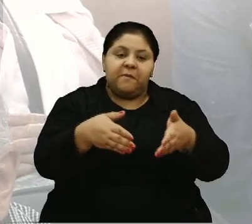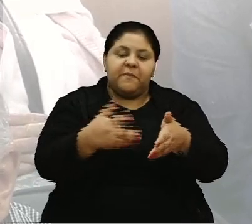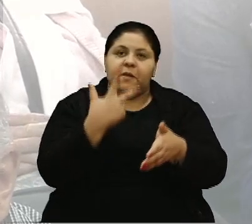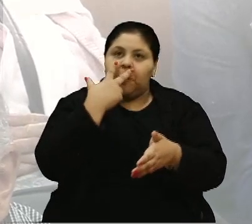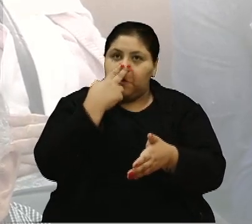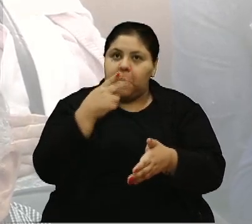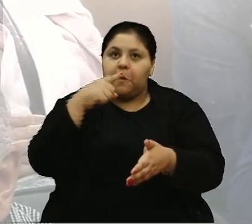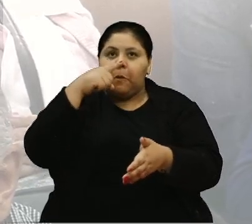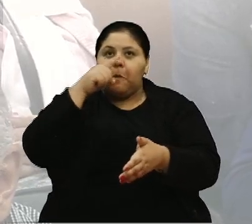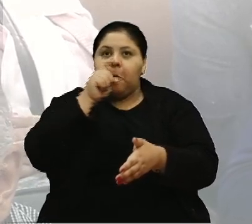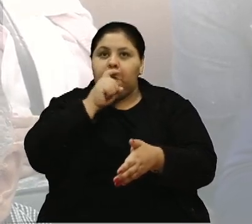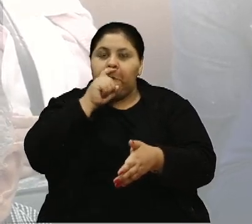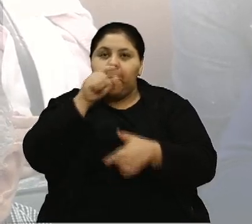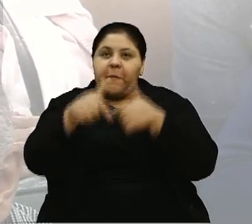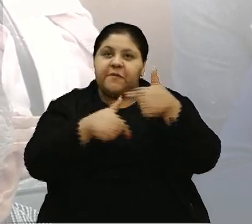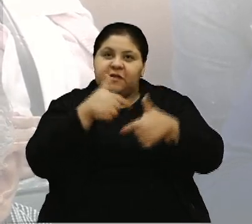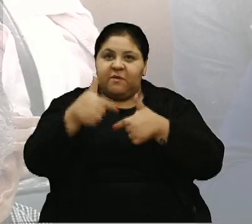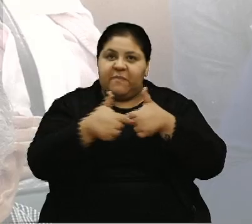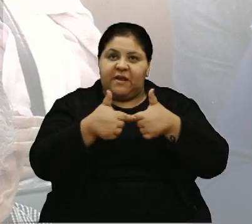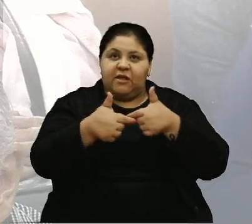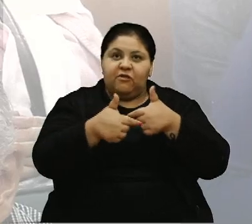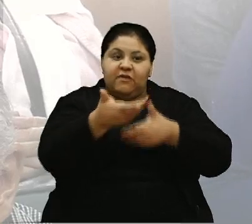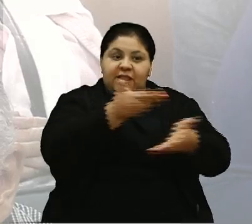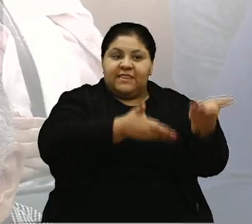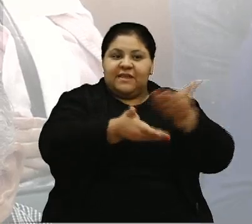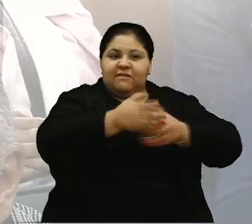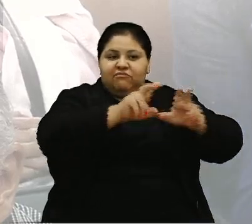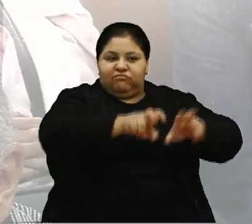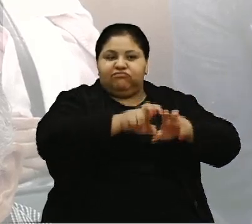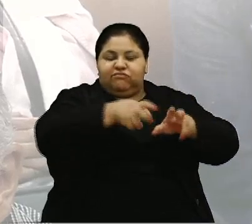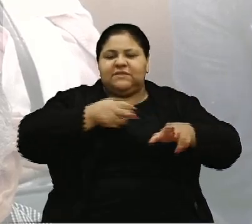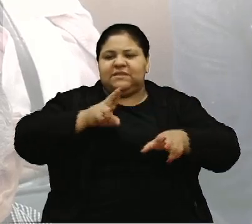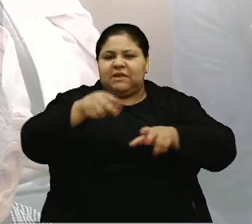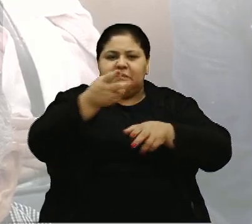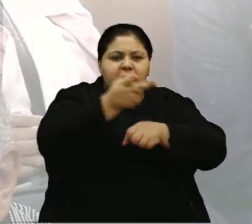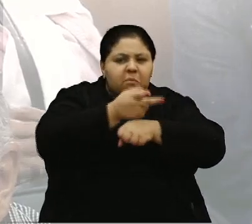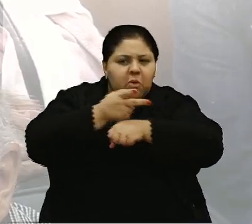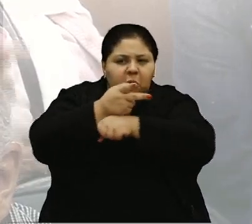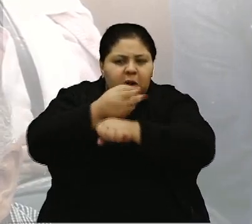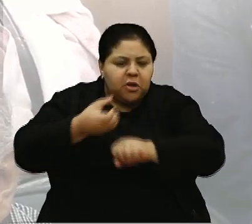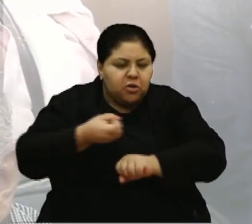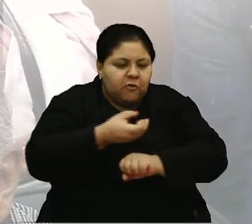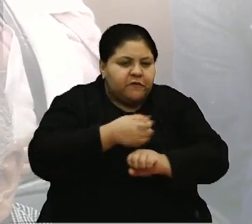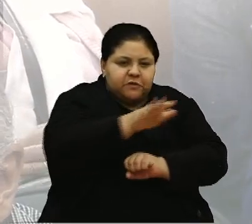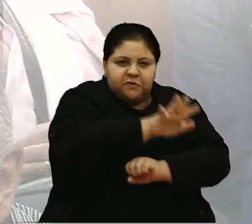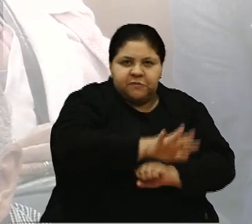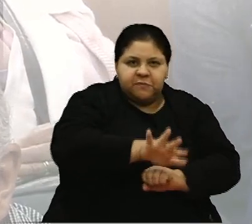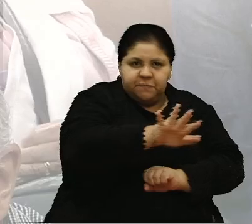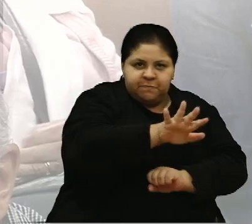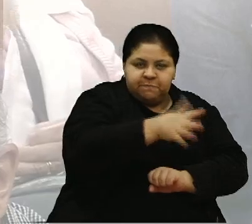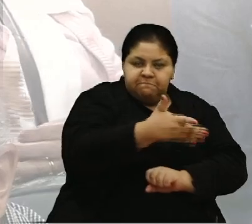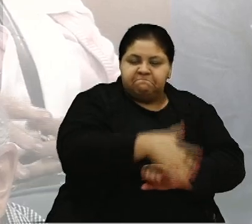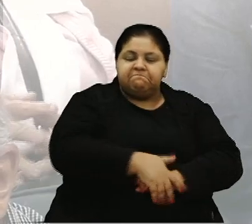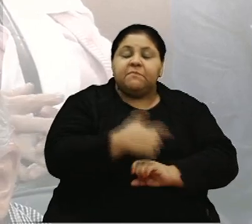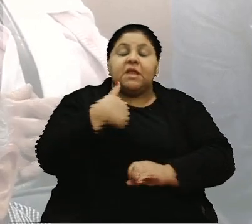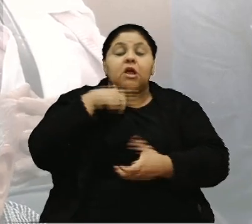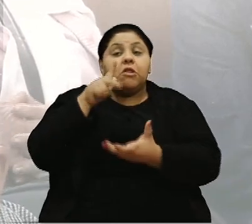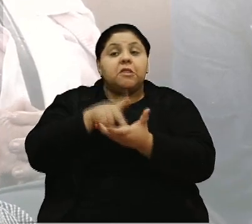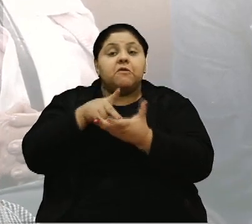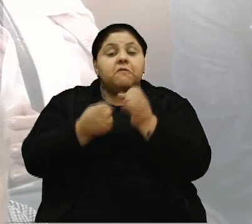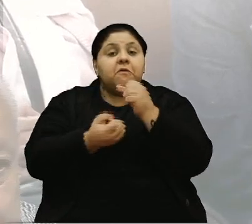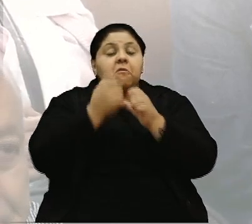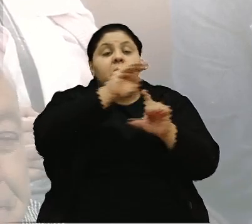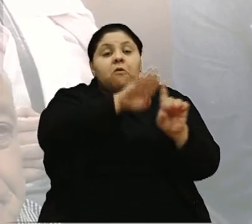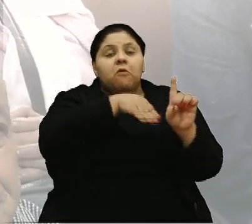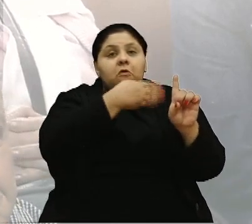trabalhando em consultorias de agronomia e sempre buscando inovações na área. Eu, na verdade, fiz essa homenagem ao Antônio